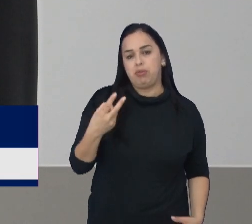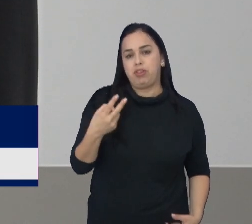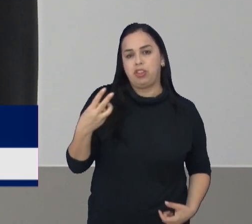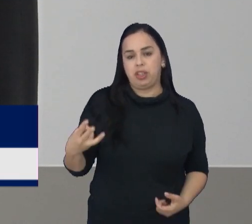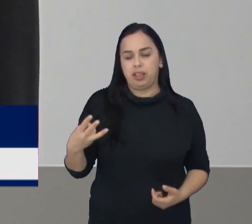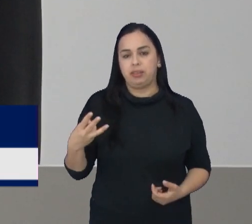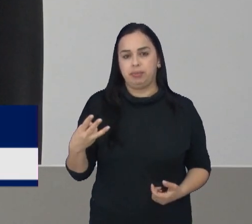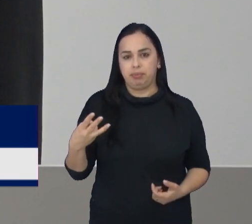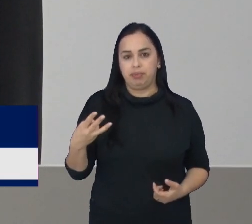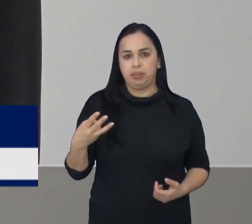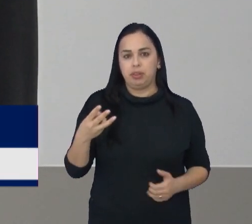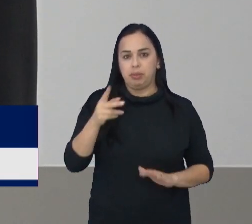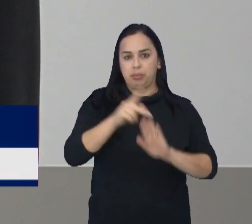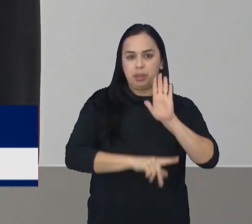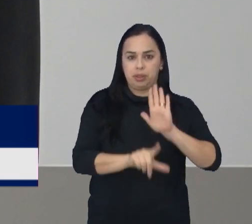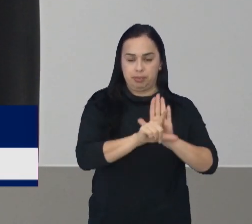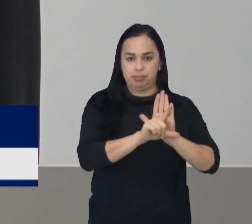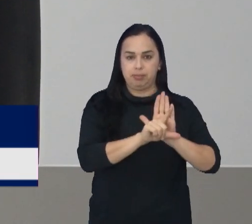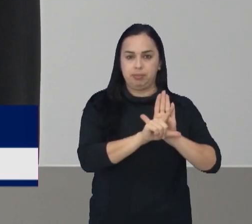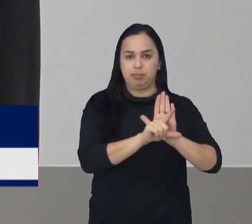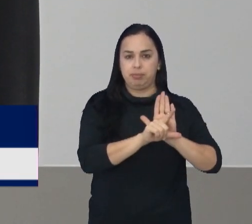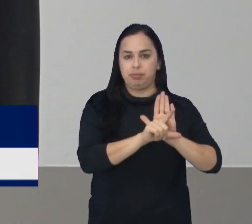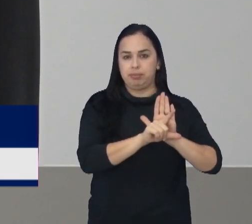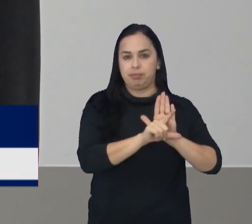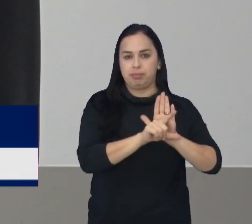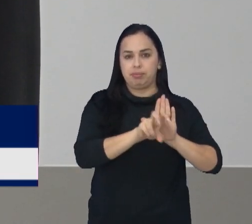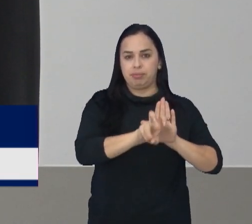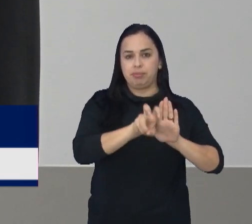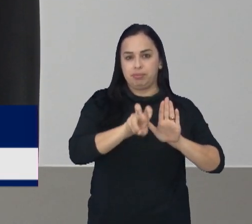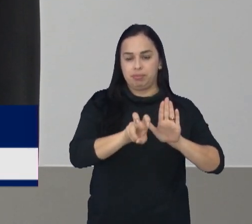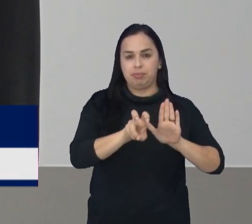1690/2023, projeto de lei número